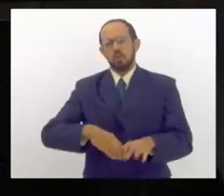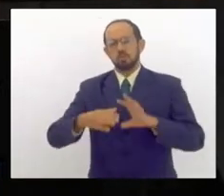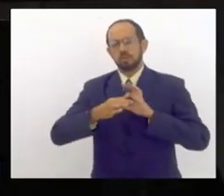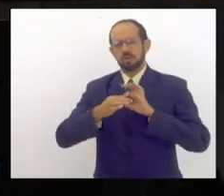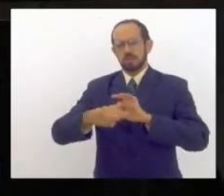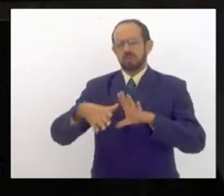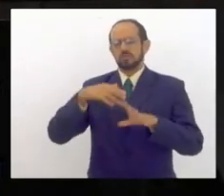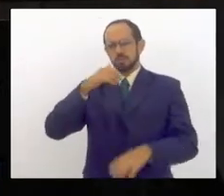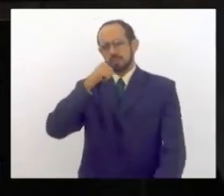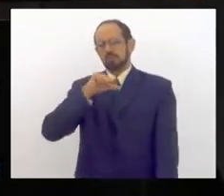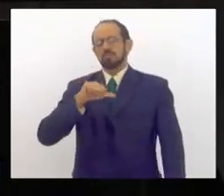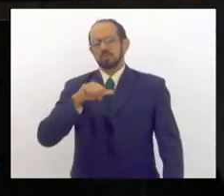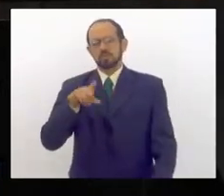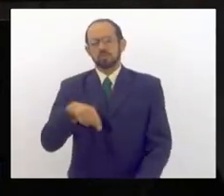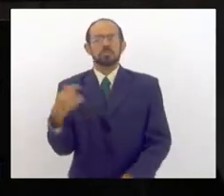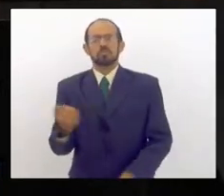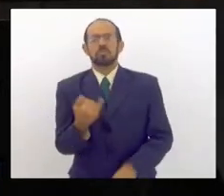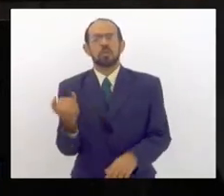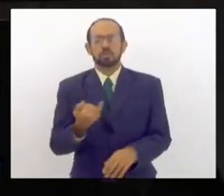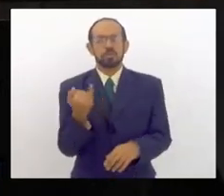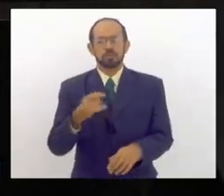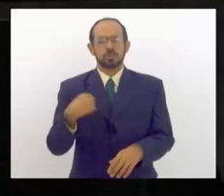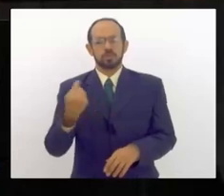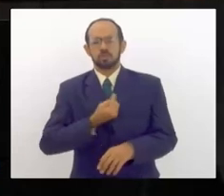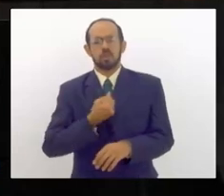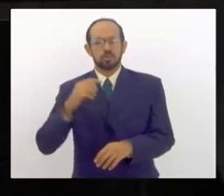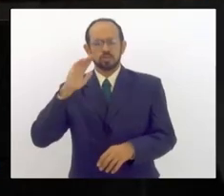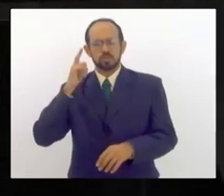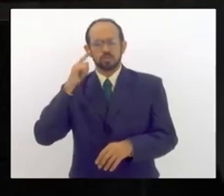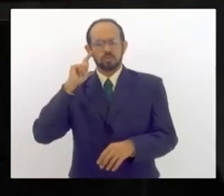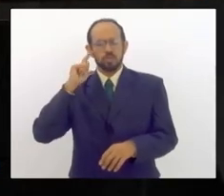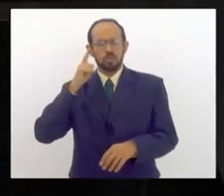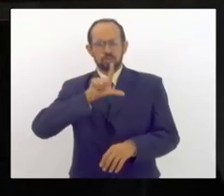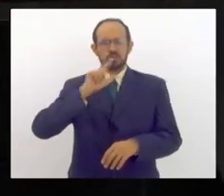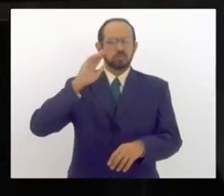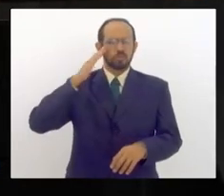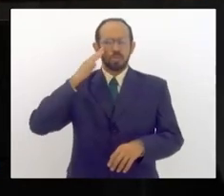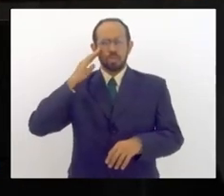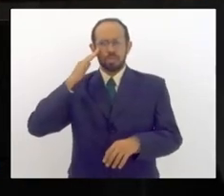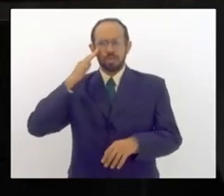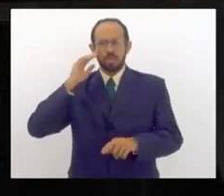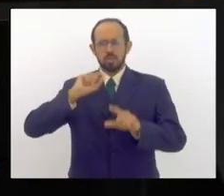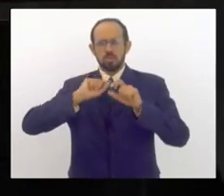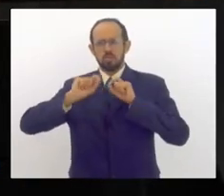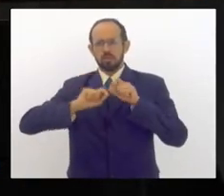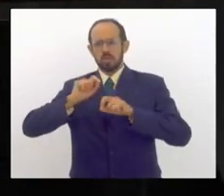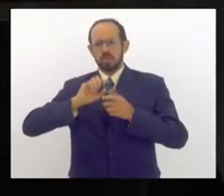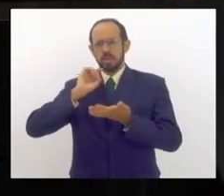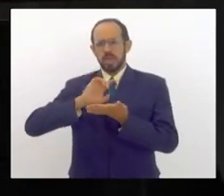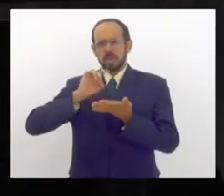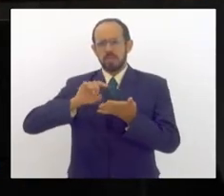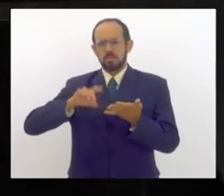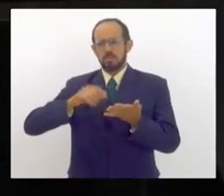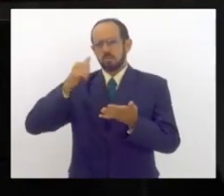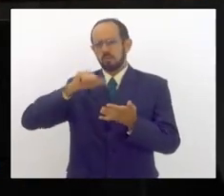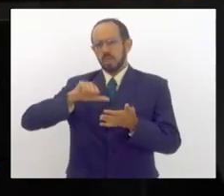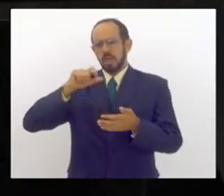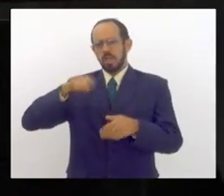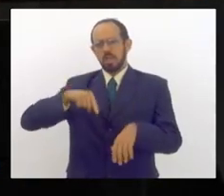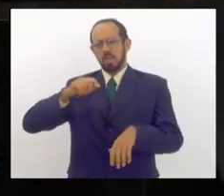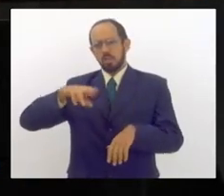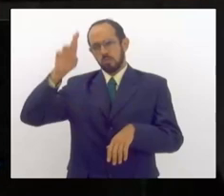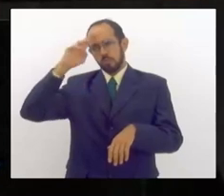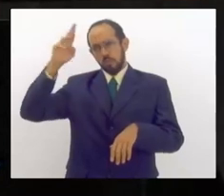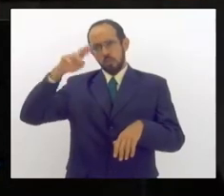é fundamental e importante para que a gente possa compreender que cada mulher, ela é, sim, dona do